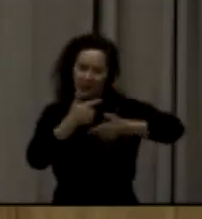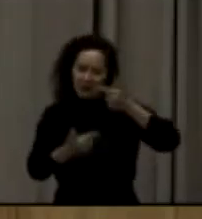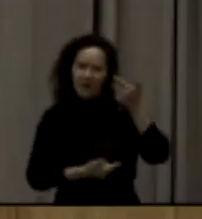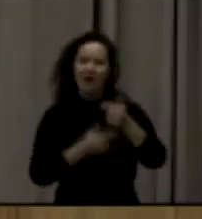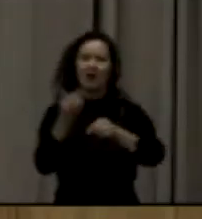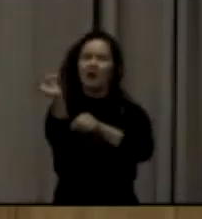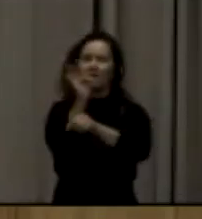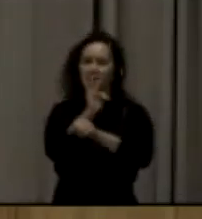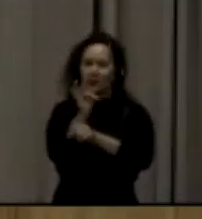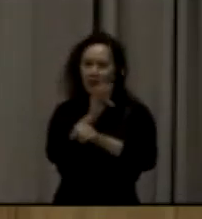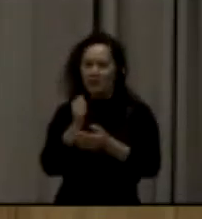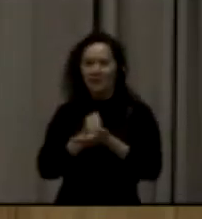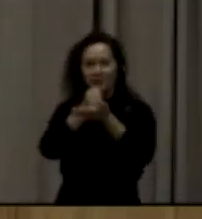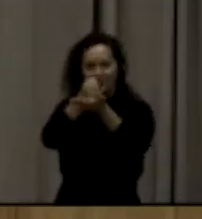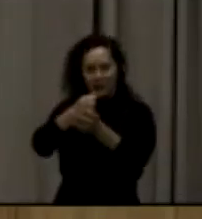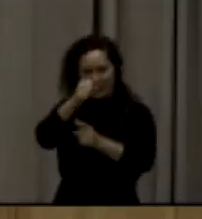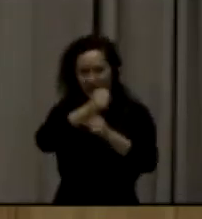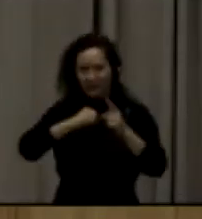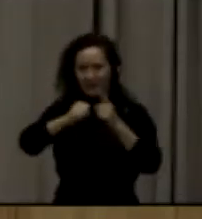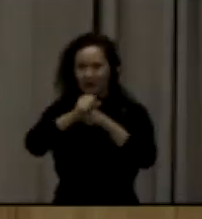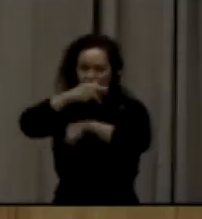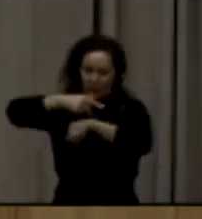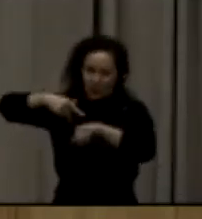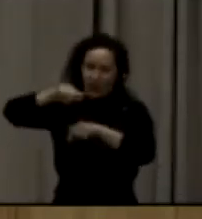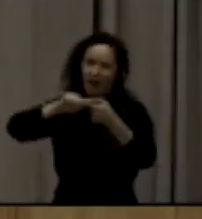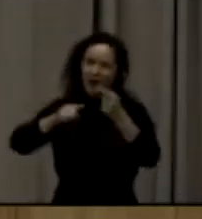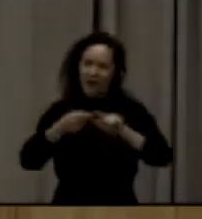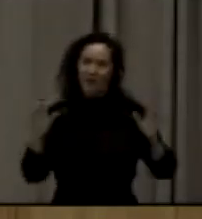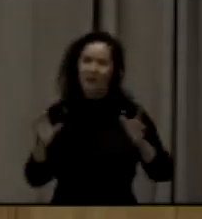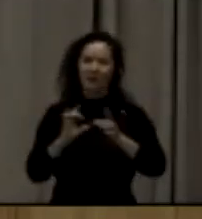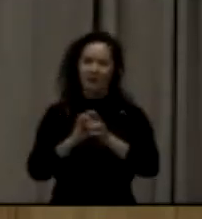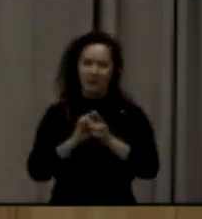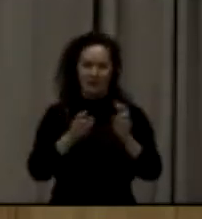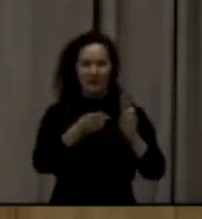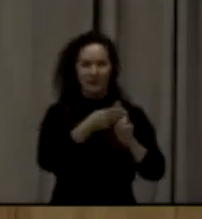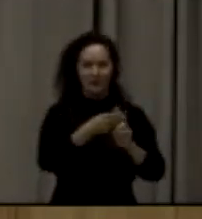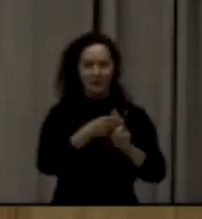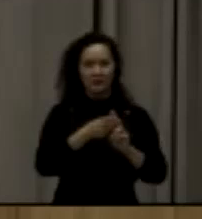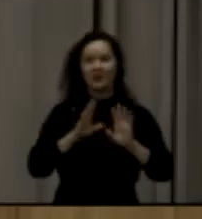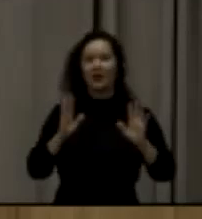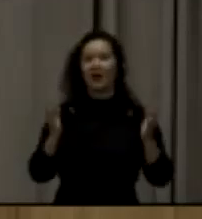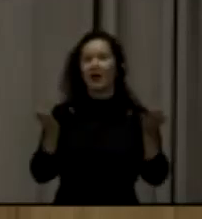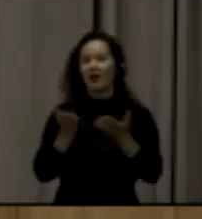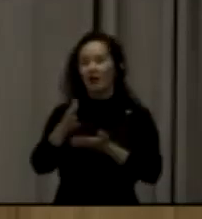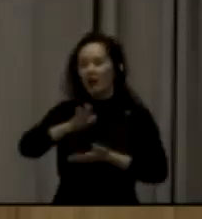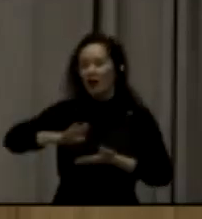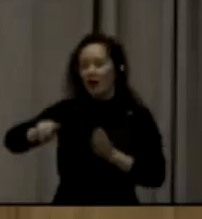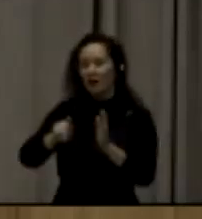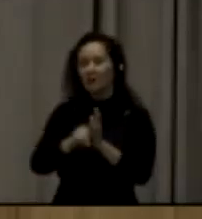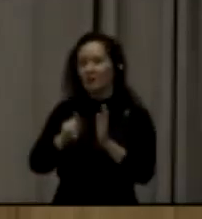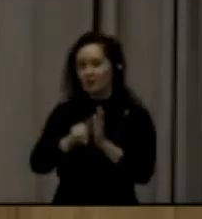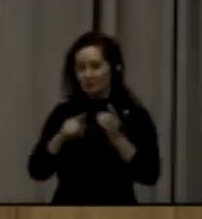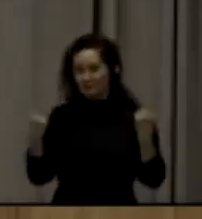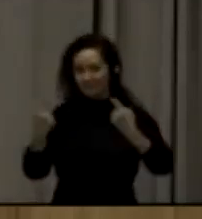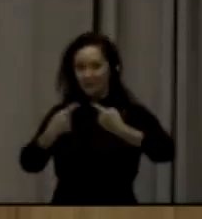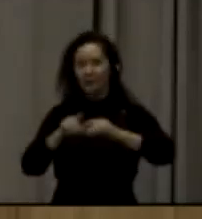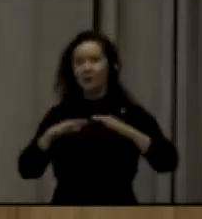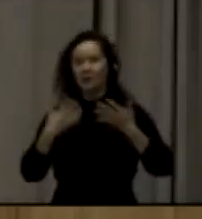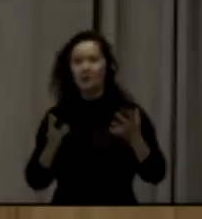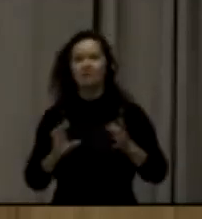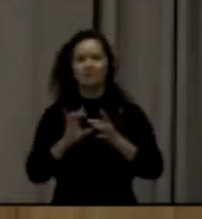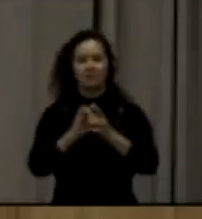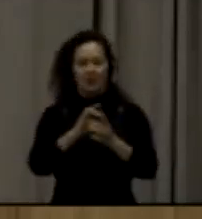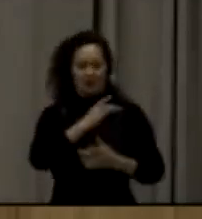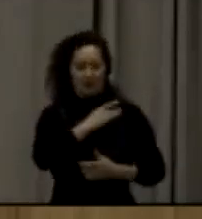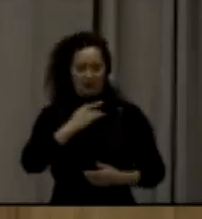emprego, da assistência e da previdência social precisa estar articulada. No caso do setor de saúde especificamente, nós temos um desafio de integrar